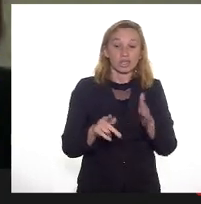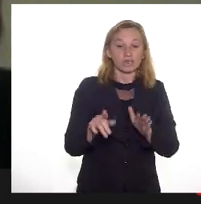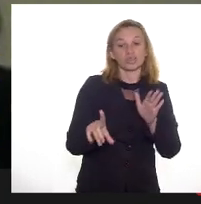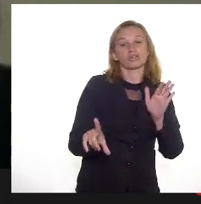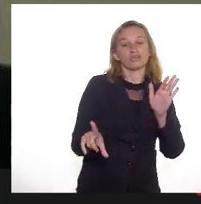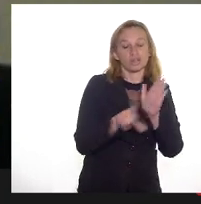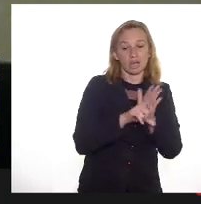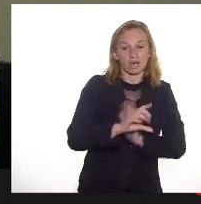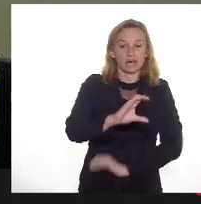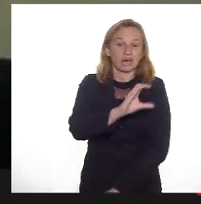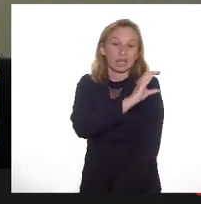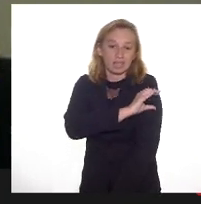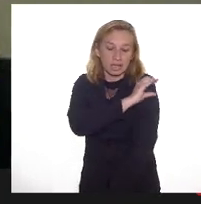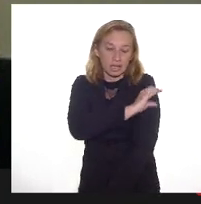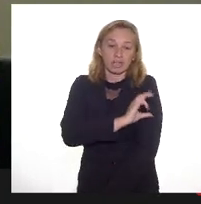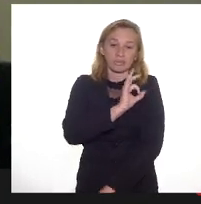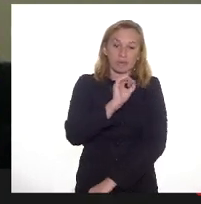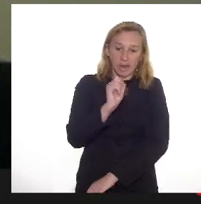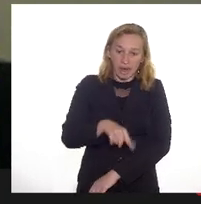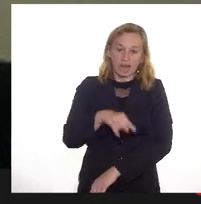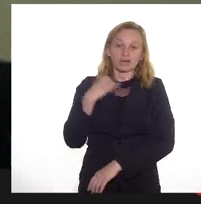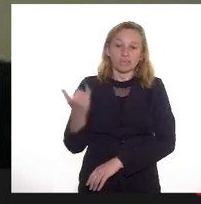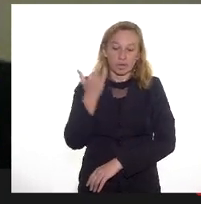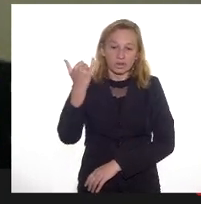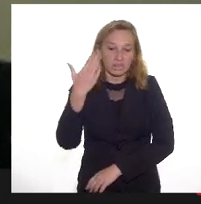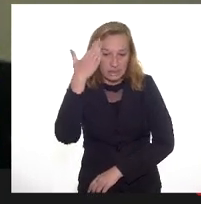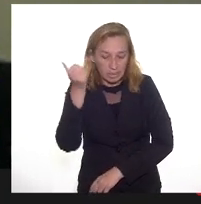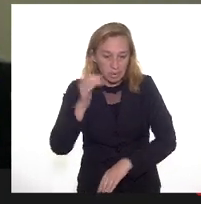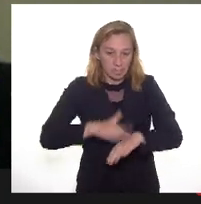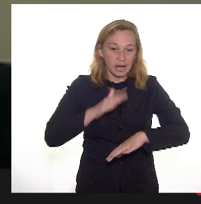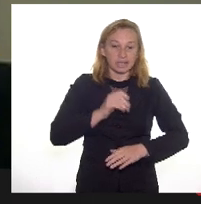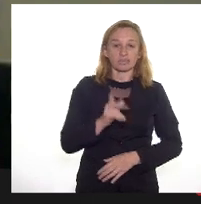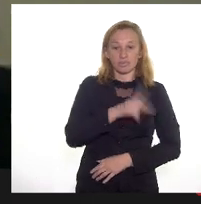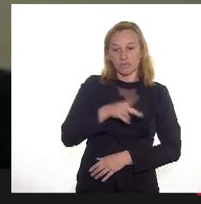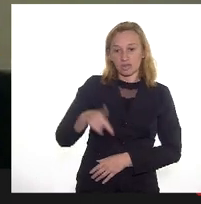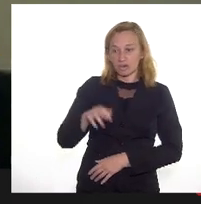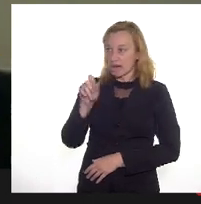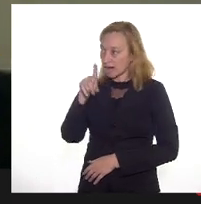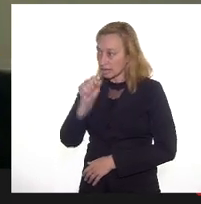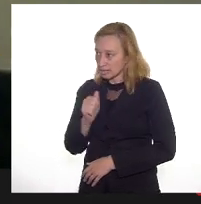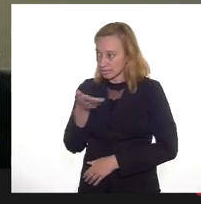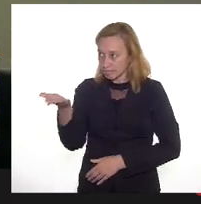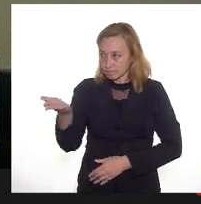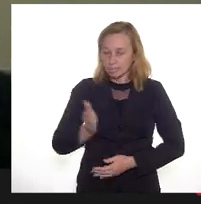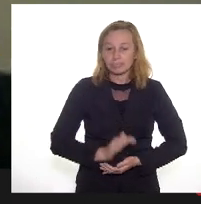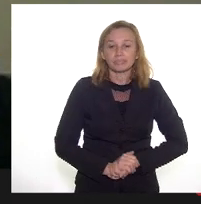Campos, sem dúvida nenhuma, será muito importante. Professora Lana Lage.